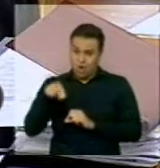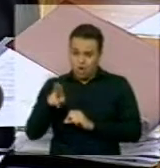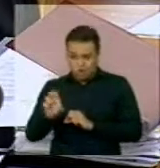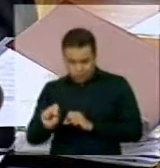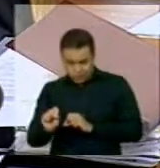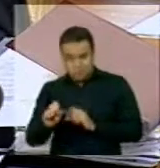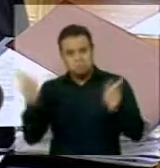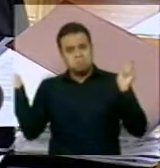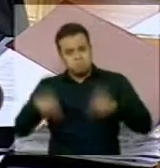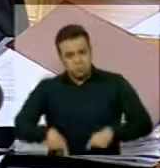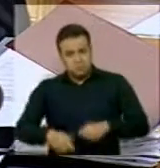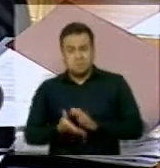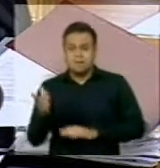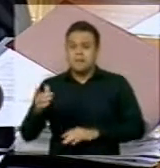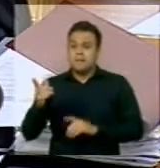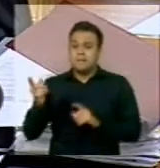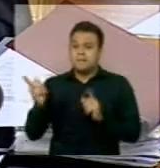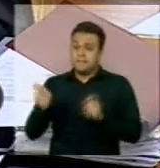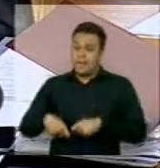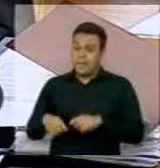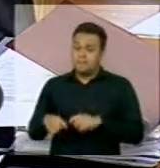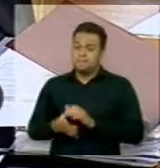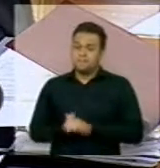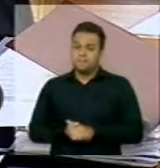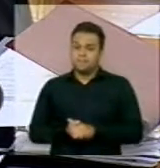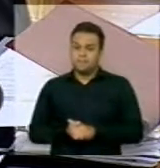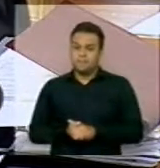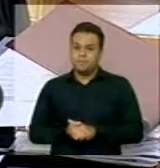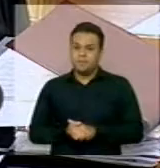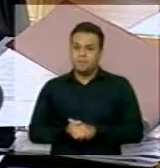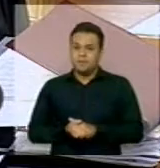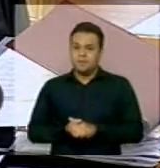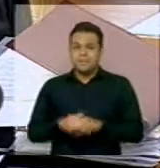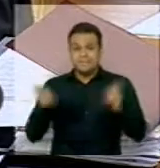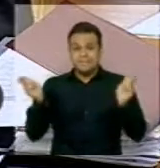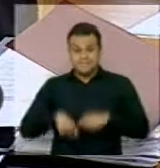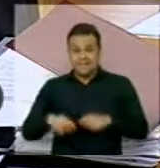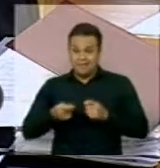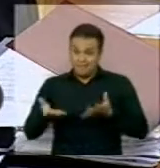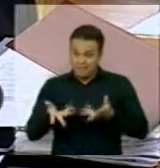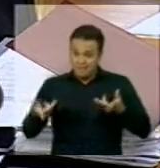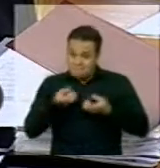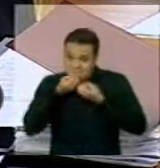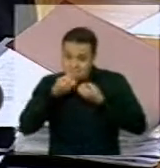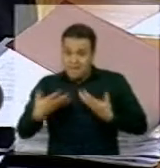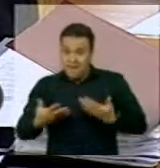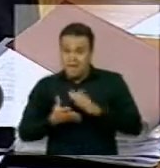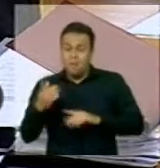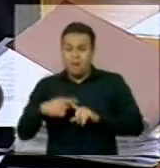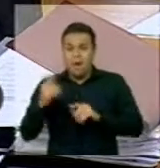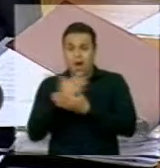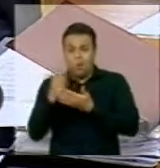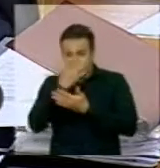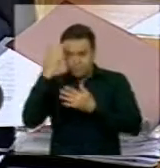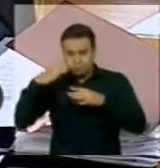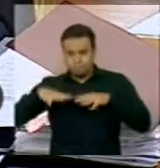possibilitaria, como eu disse, trazer para o lado do bem aqueles colonos que também estão há muito tempo